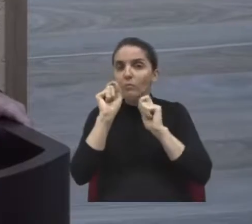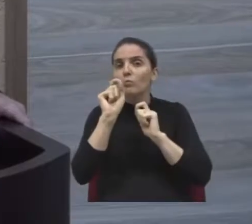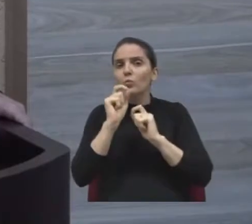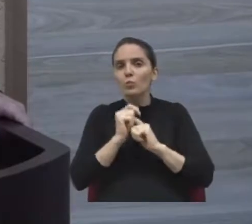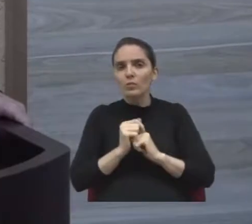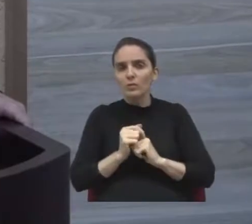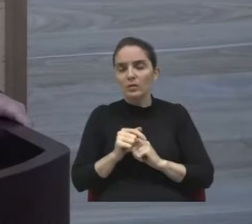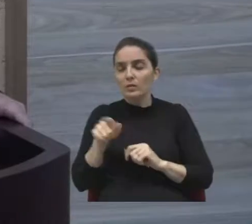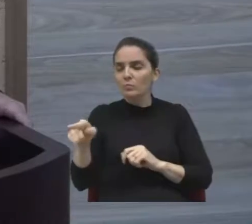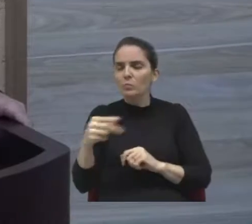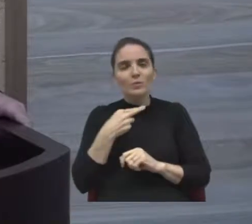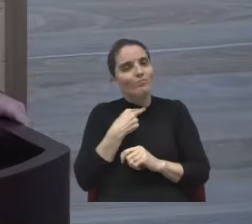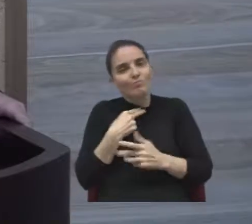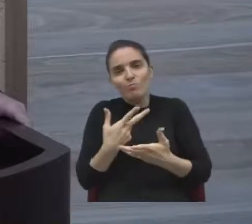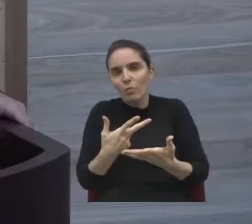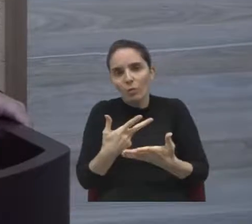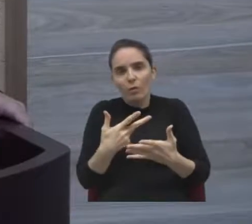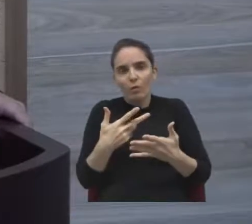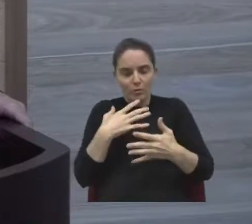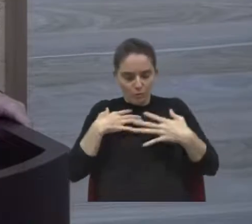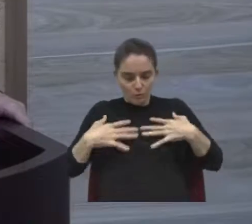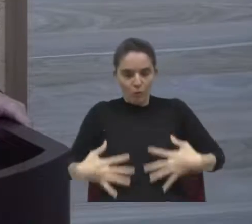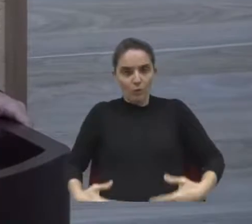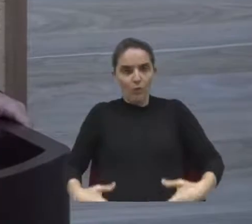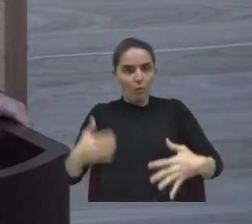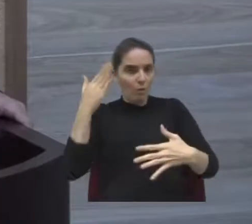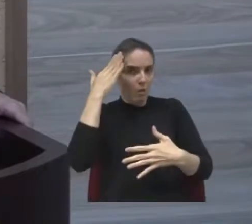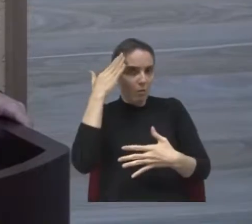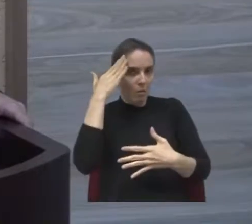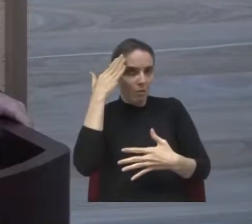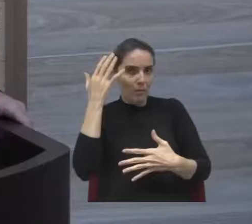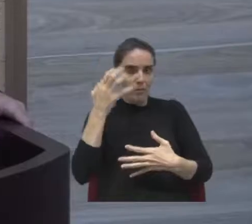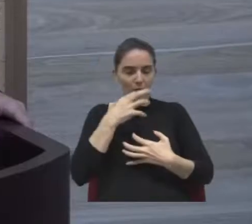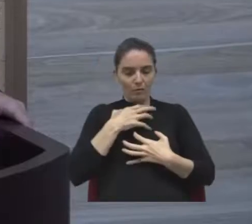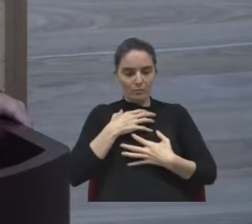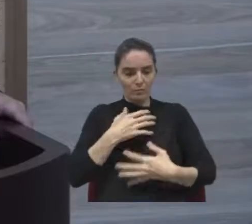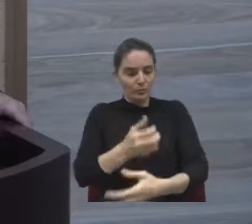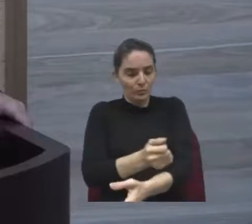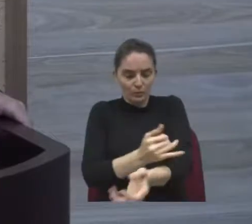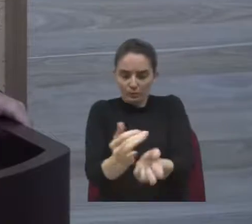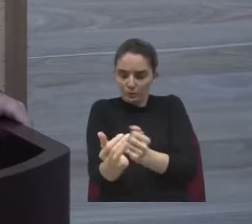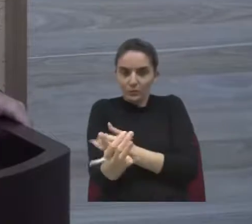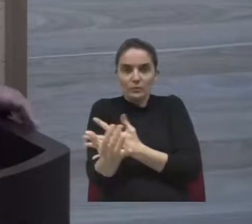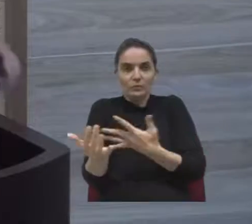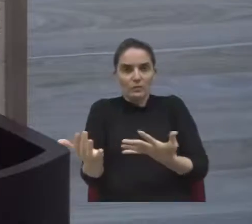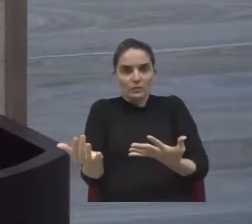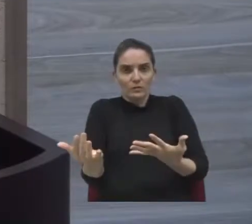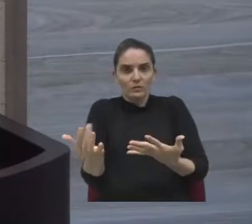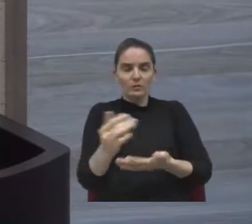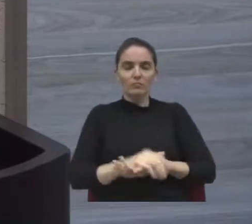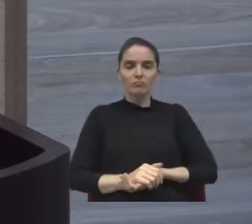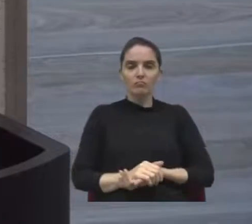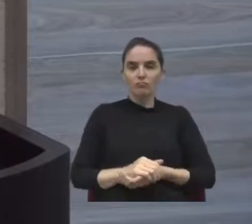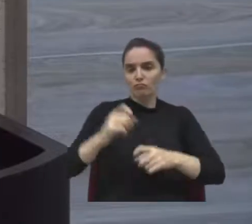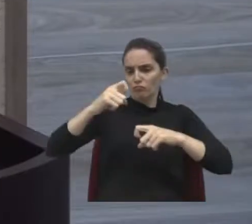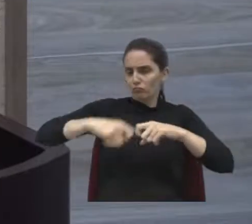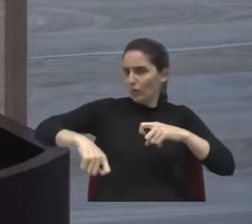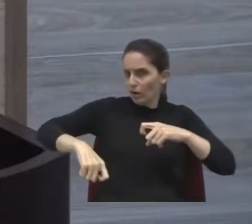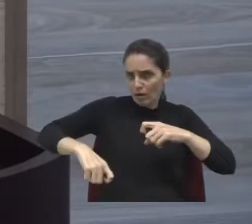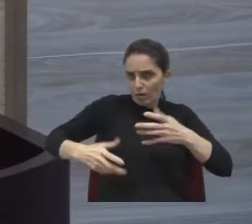limitações físicas, mental, emocional, discutirmos sexo, discutirmos